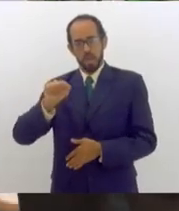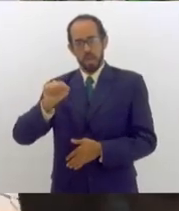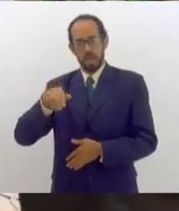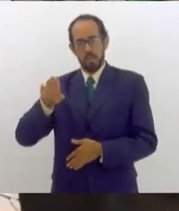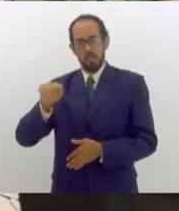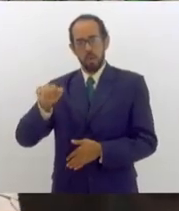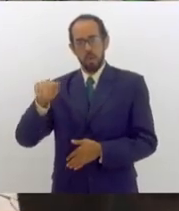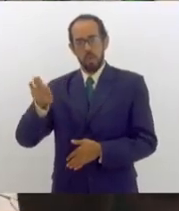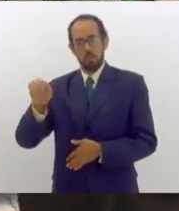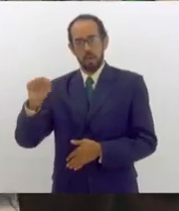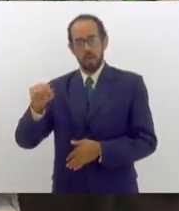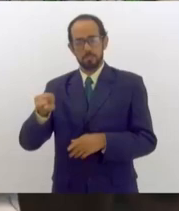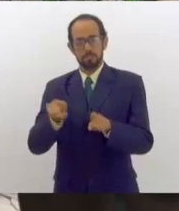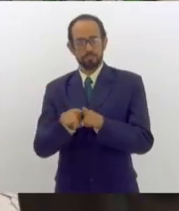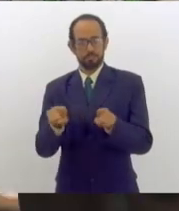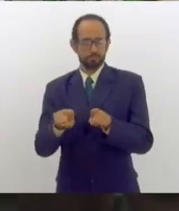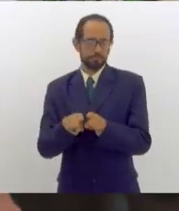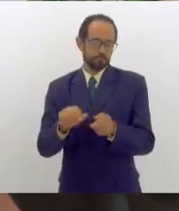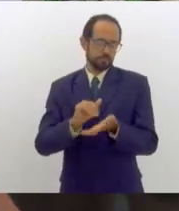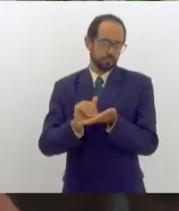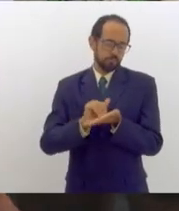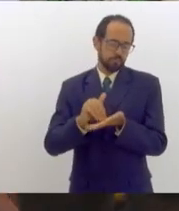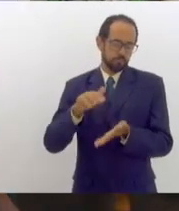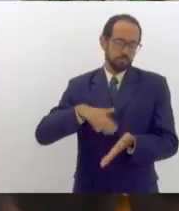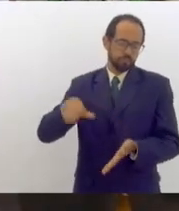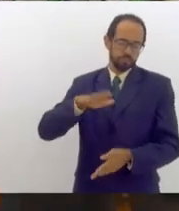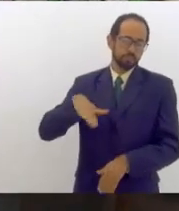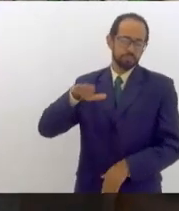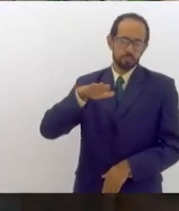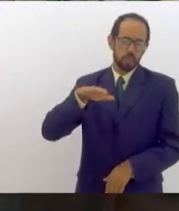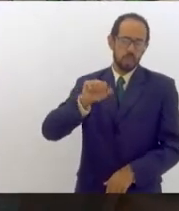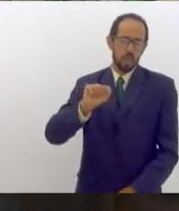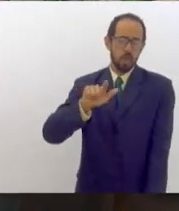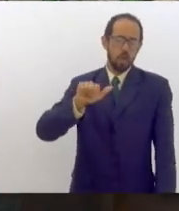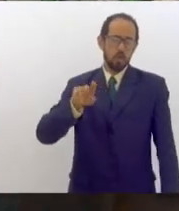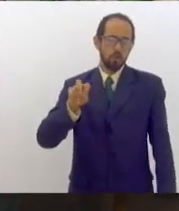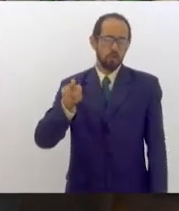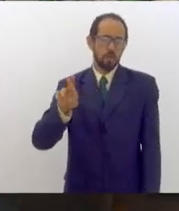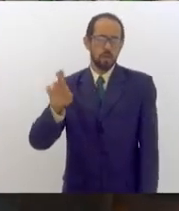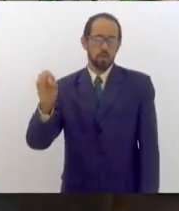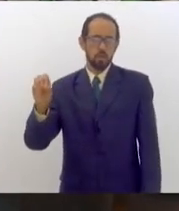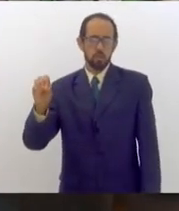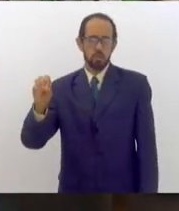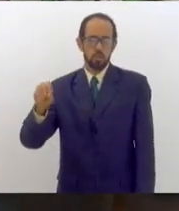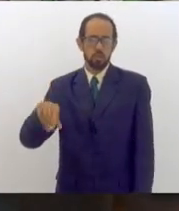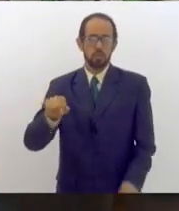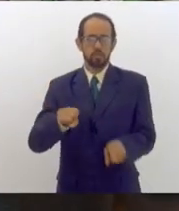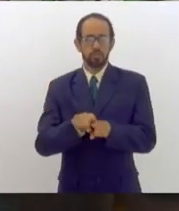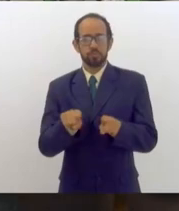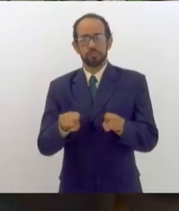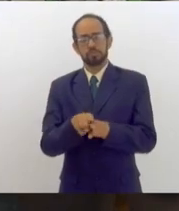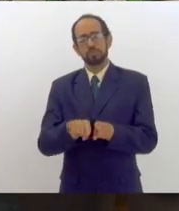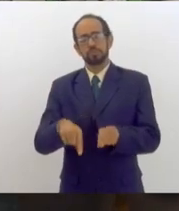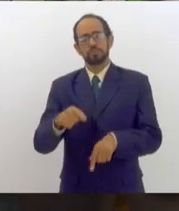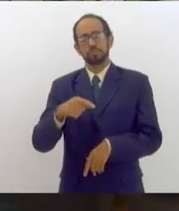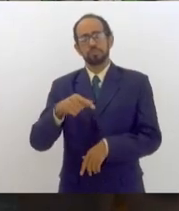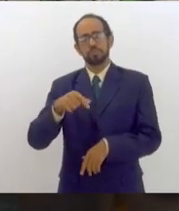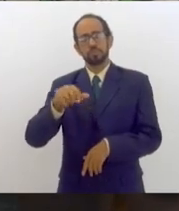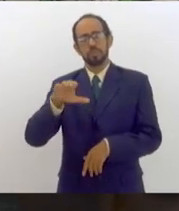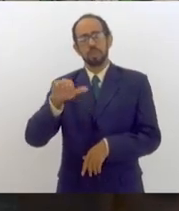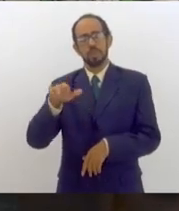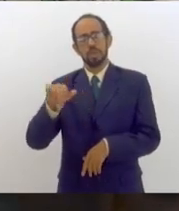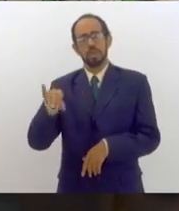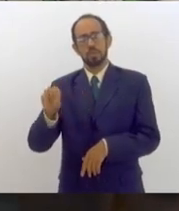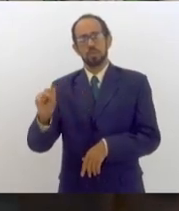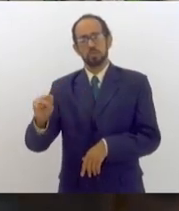do secretário geral Seccional Álvaro Quintão e Carlos André pedraz que